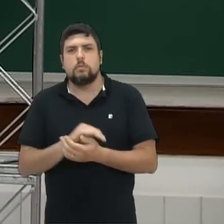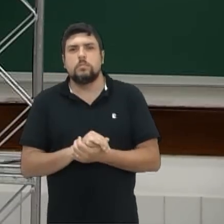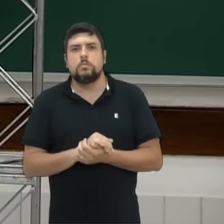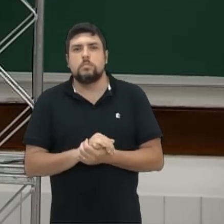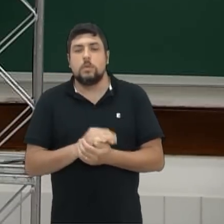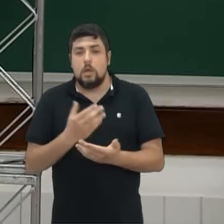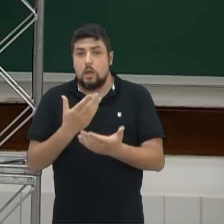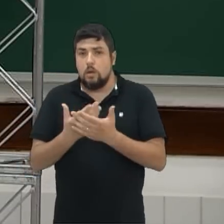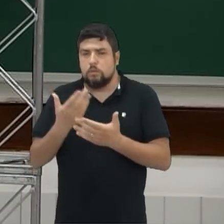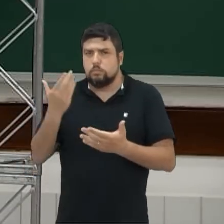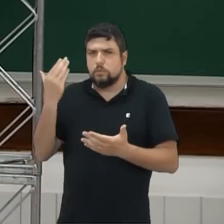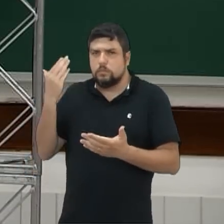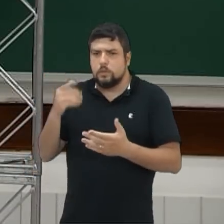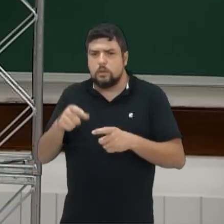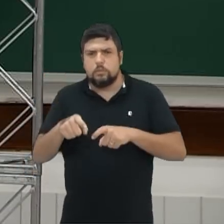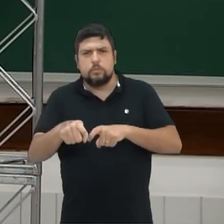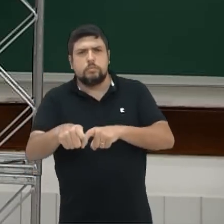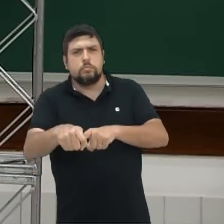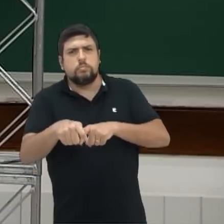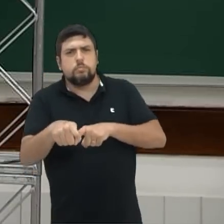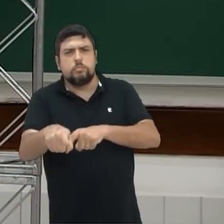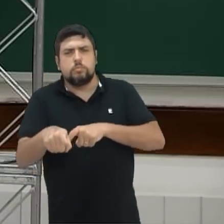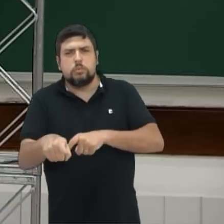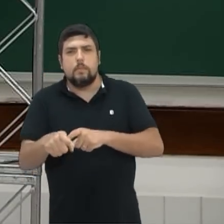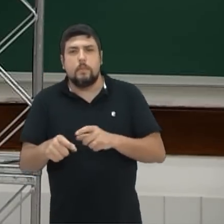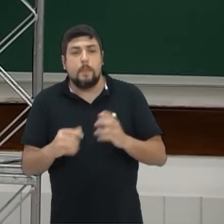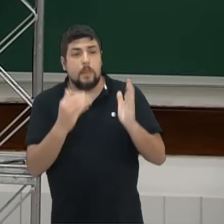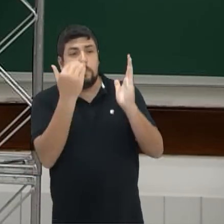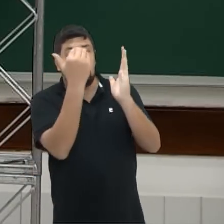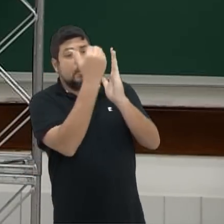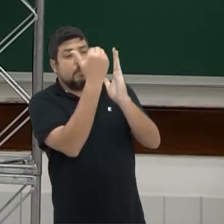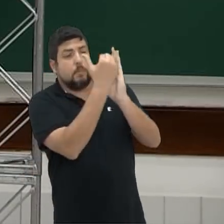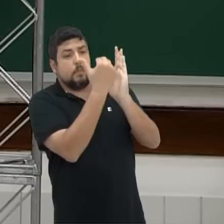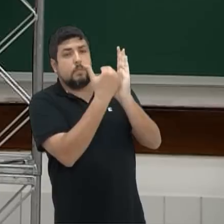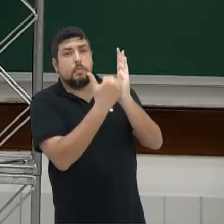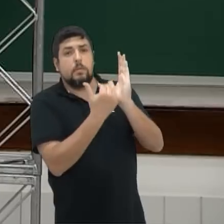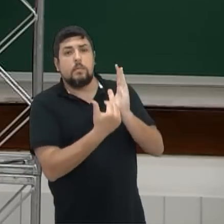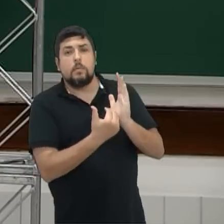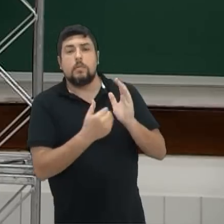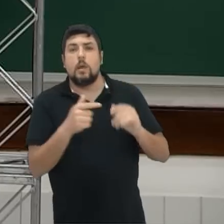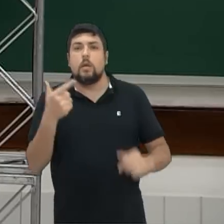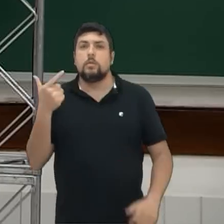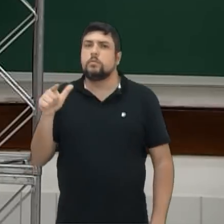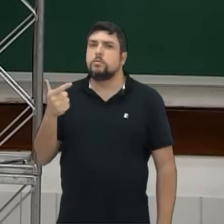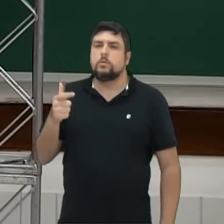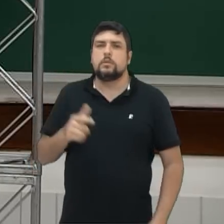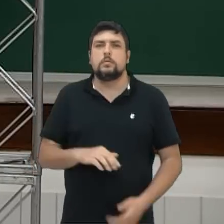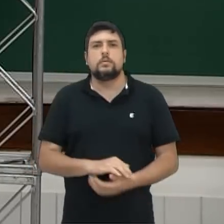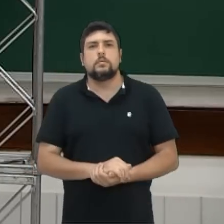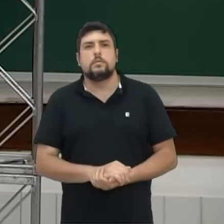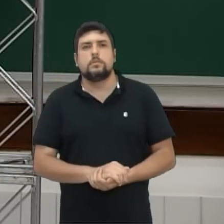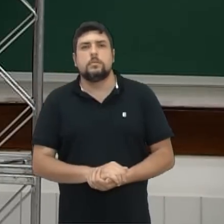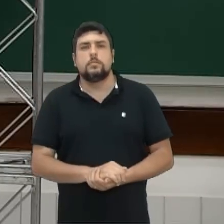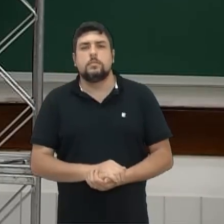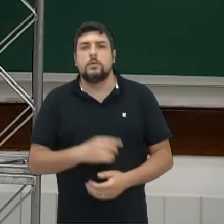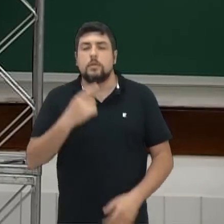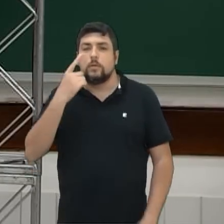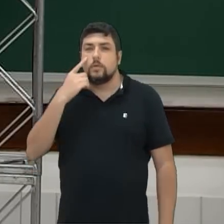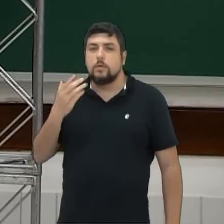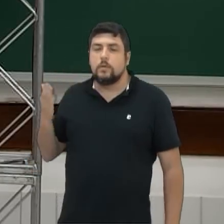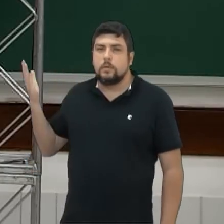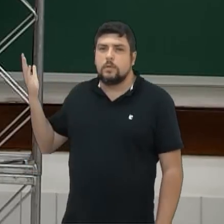agrárias. Não tinha como usar uma tabelinha para transformar em bases de 10. Vamos ver nos slides agora como que ficou essa continha